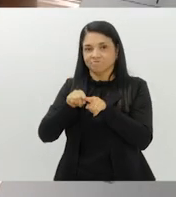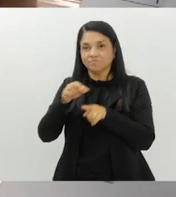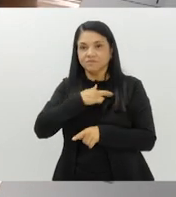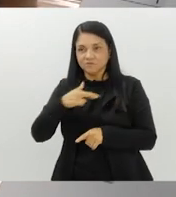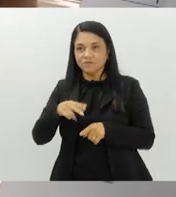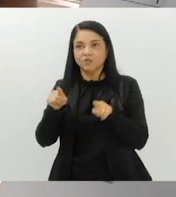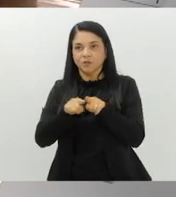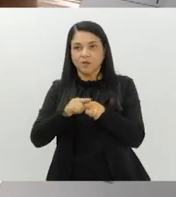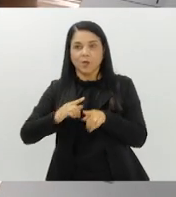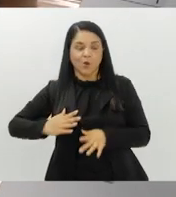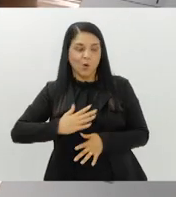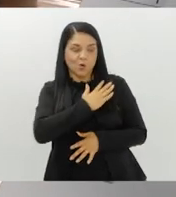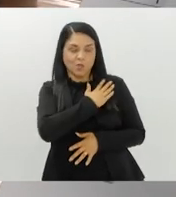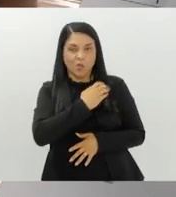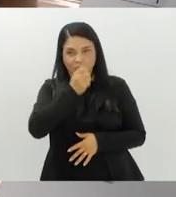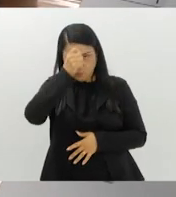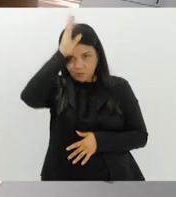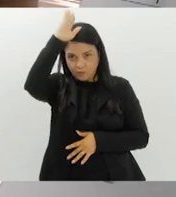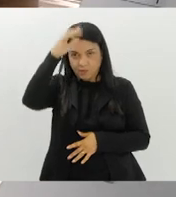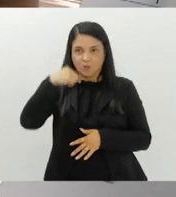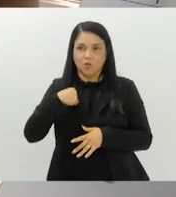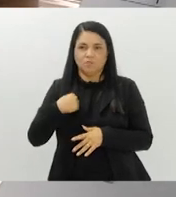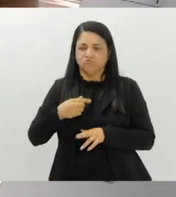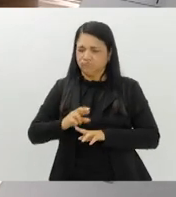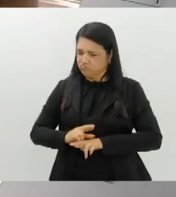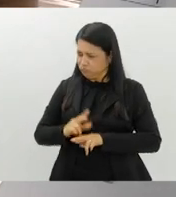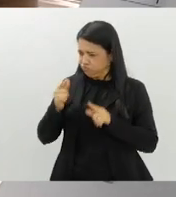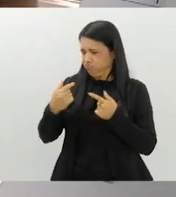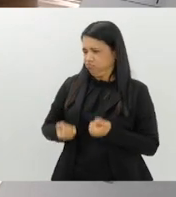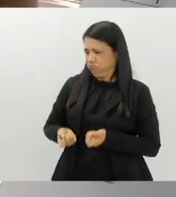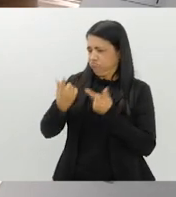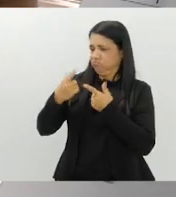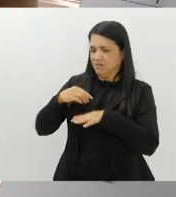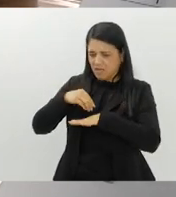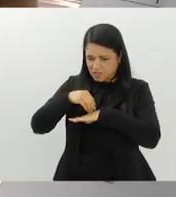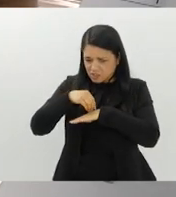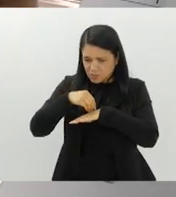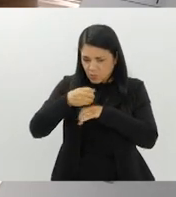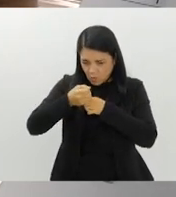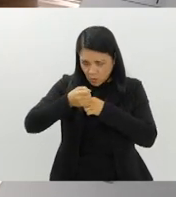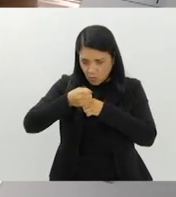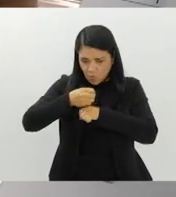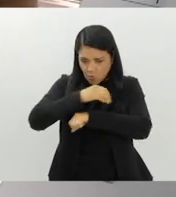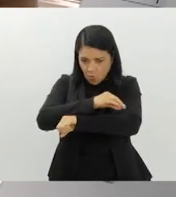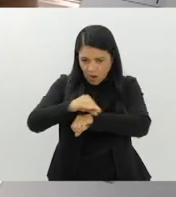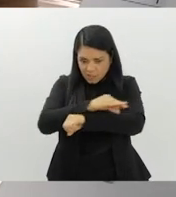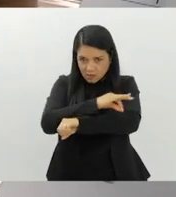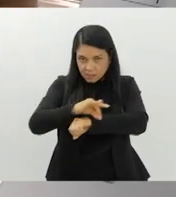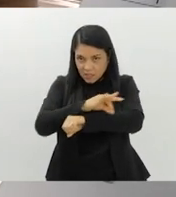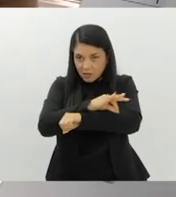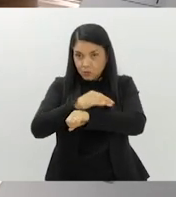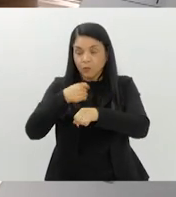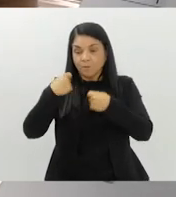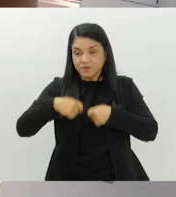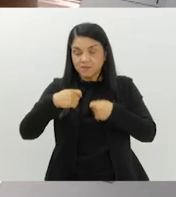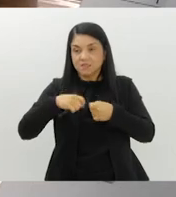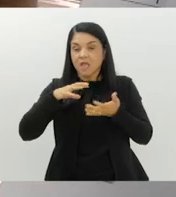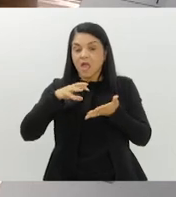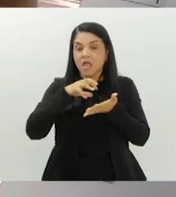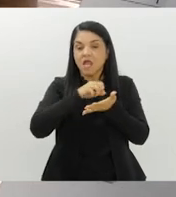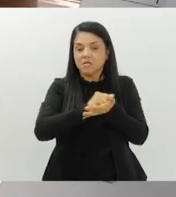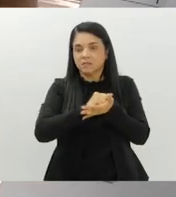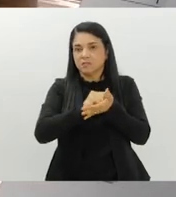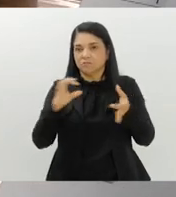é equivocado isso. Ele não é indicado pelo Corpo de Bombeiros. O arquiteto ele tem que ter o registro para ele ser